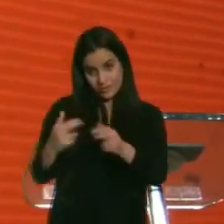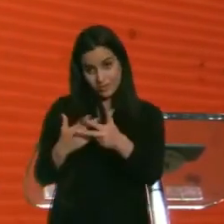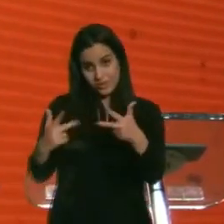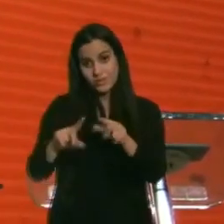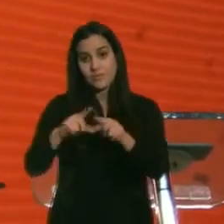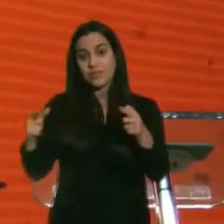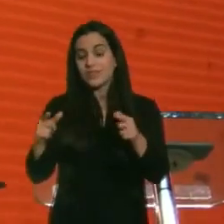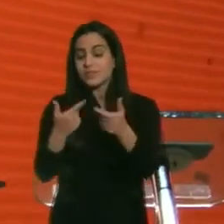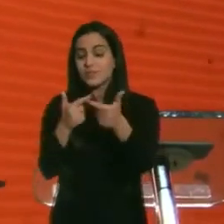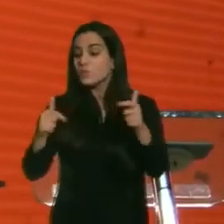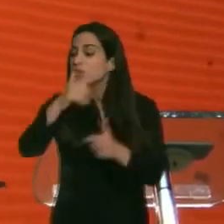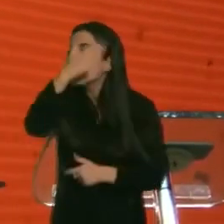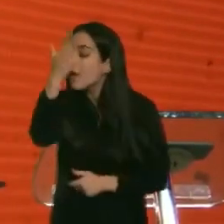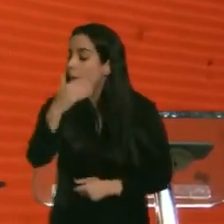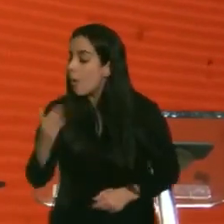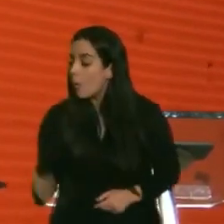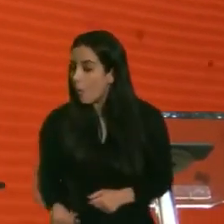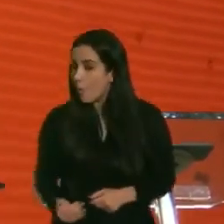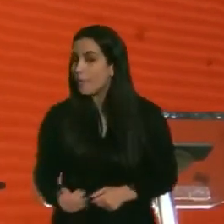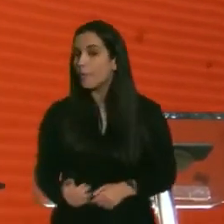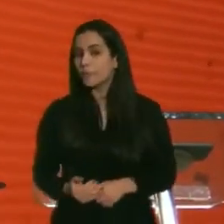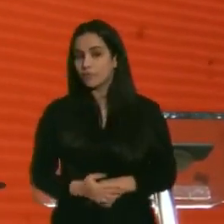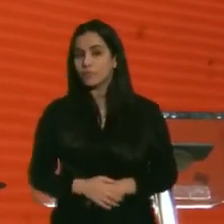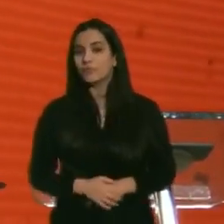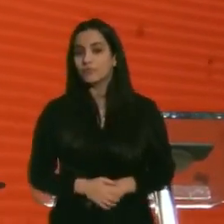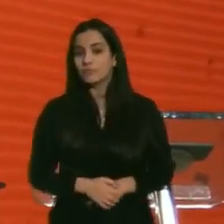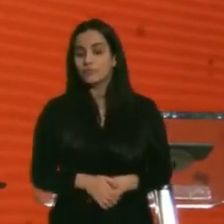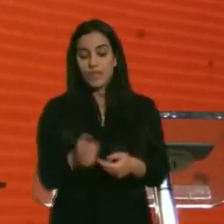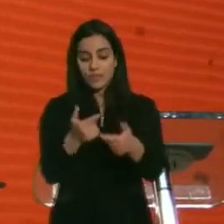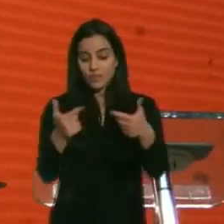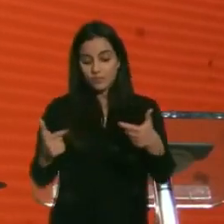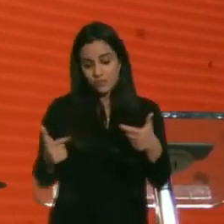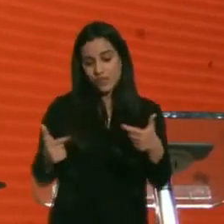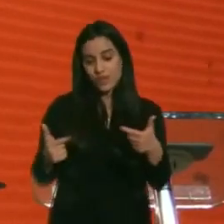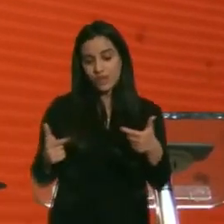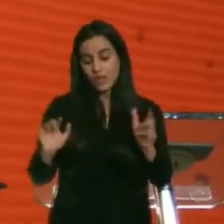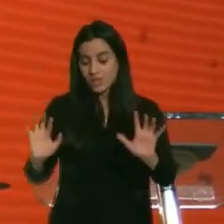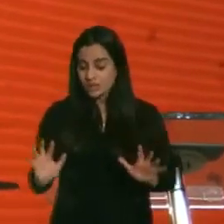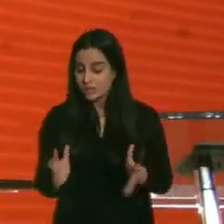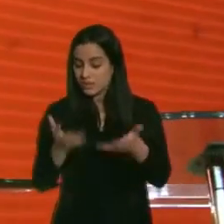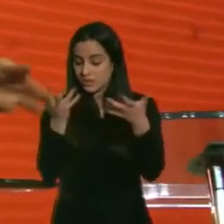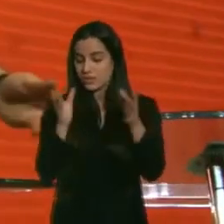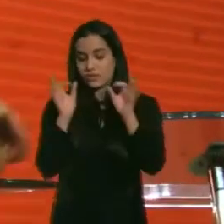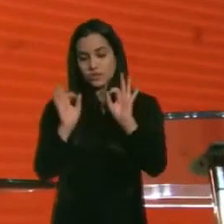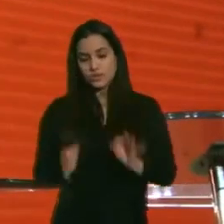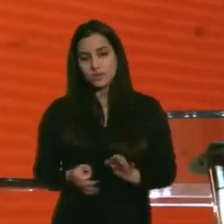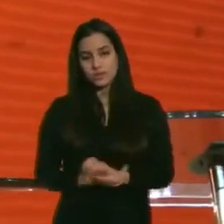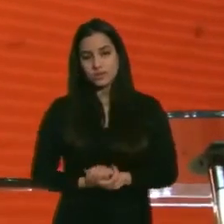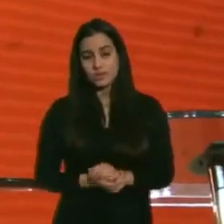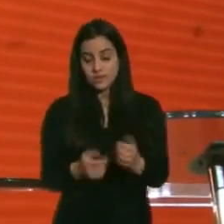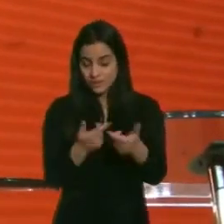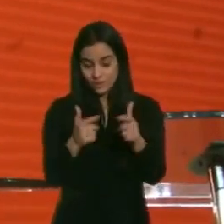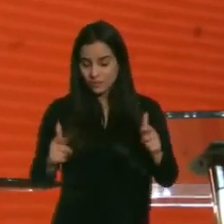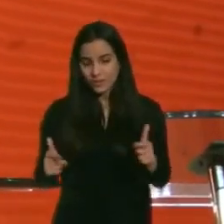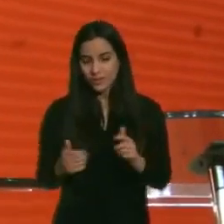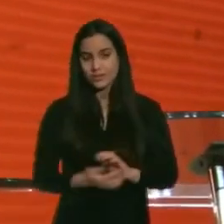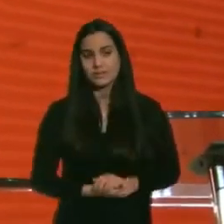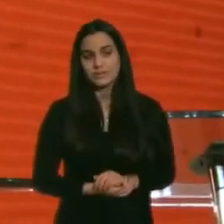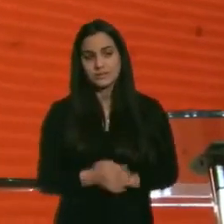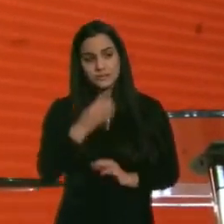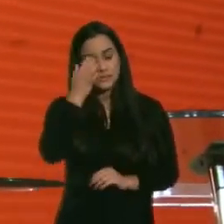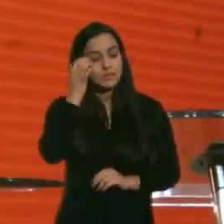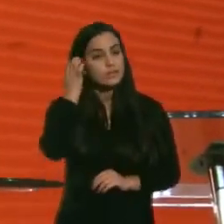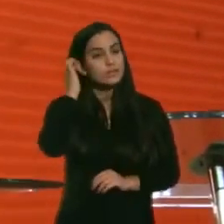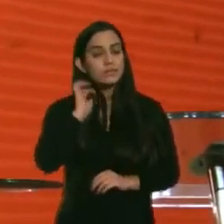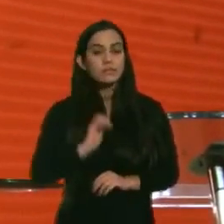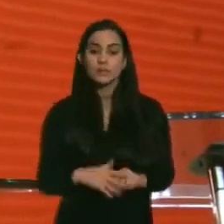esse convite. Não vestem as roupas certas. Não agem da maneira correta.